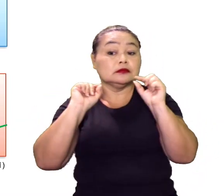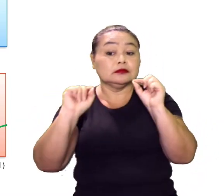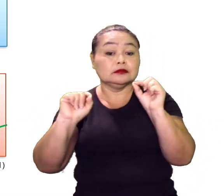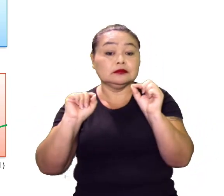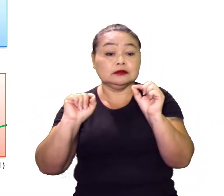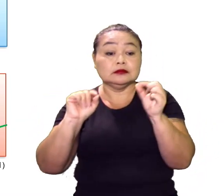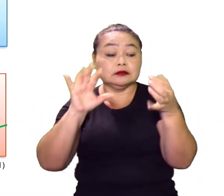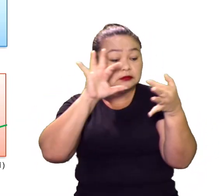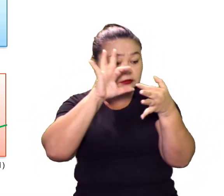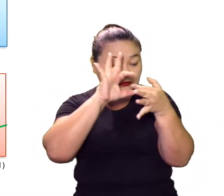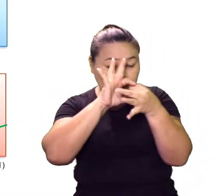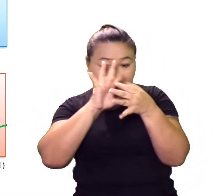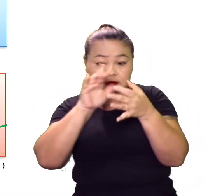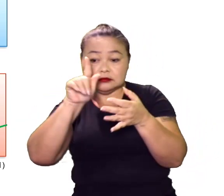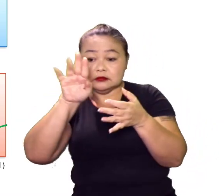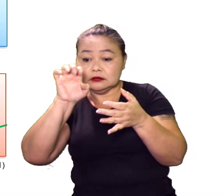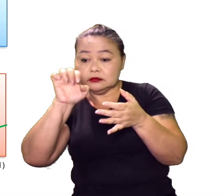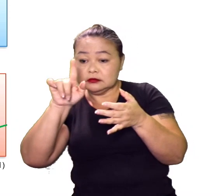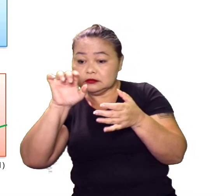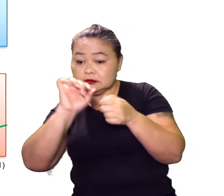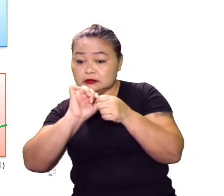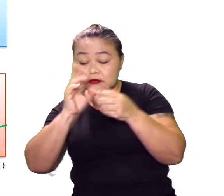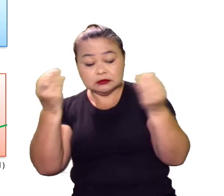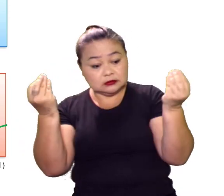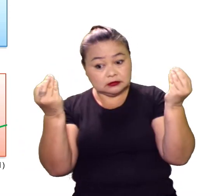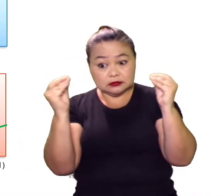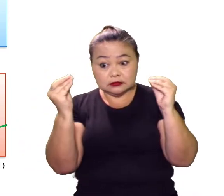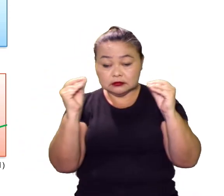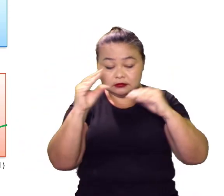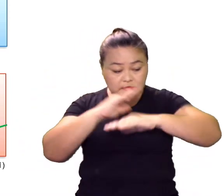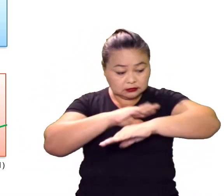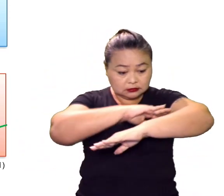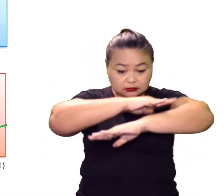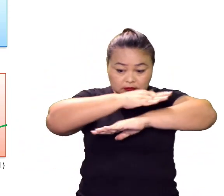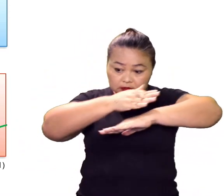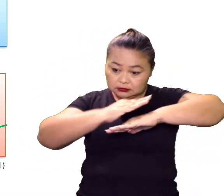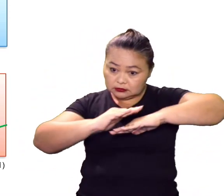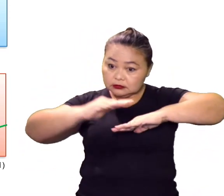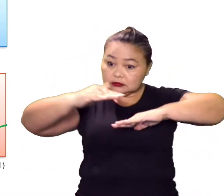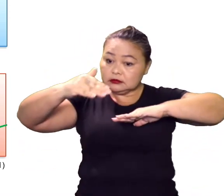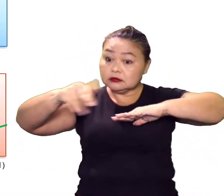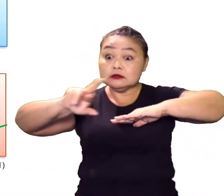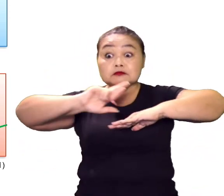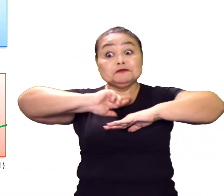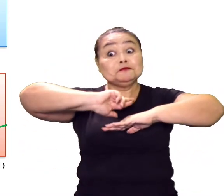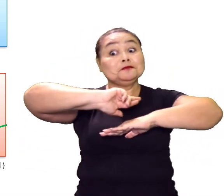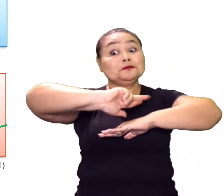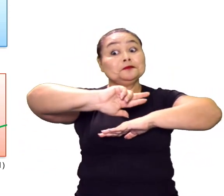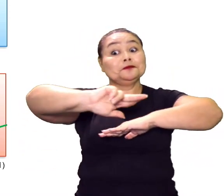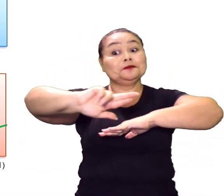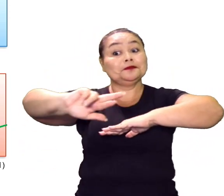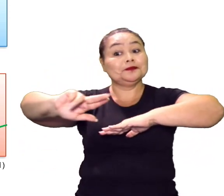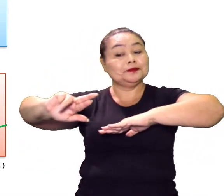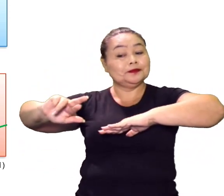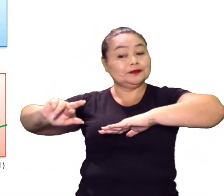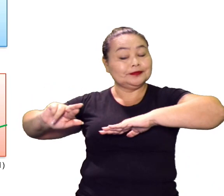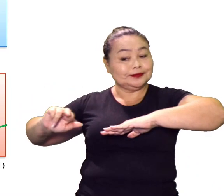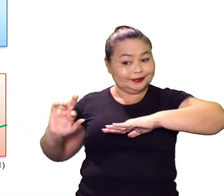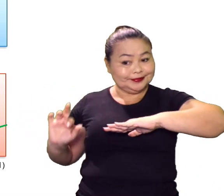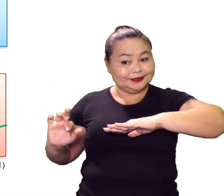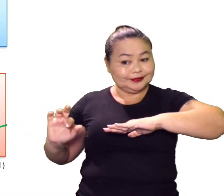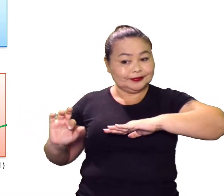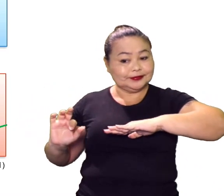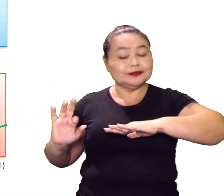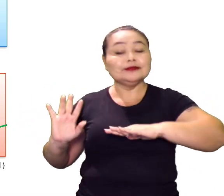desse contexto geológico, a nossa formação de relevo vai variar. E aí, eu quero